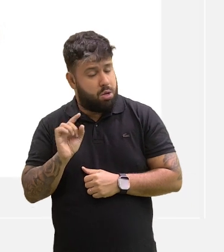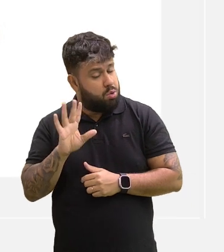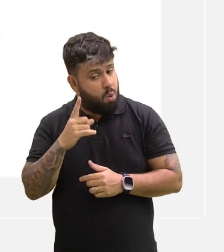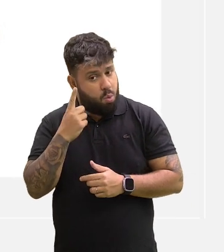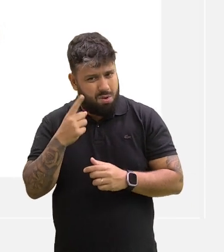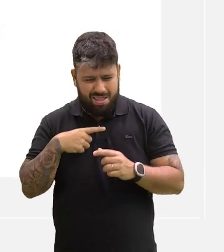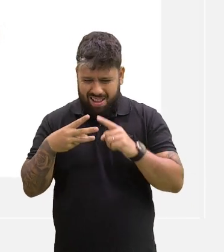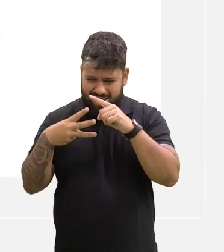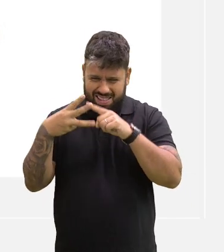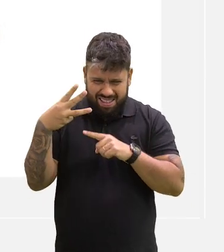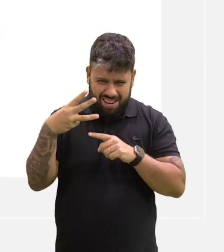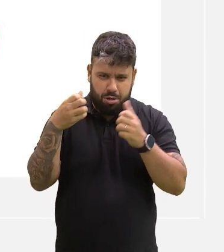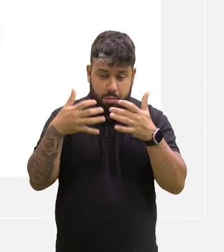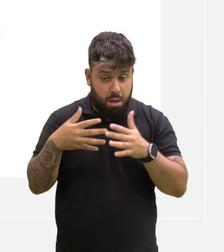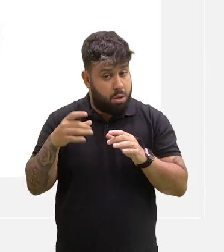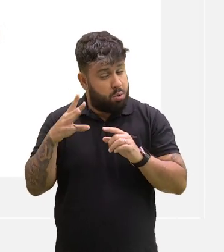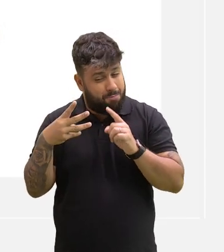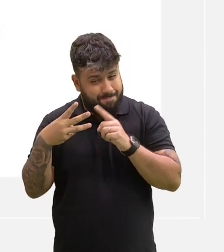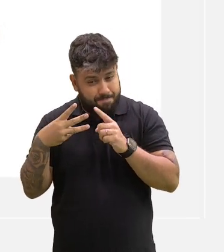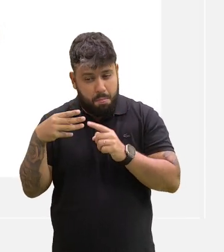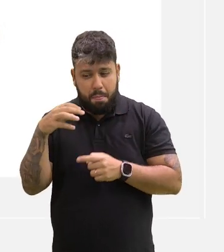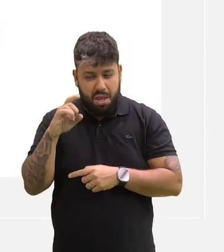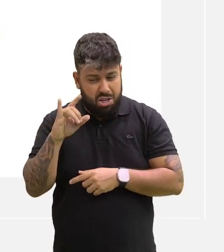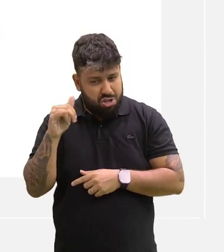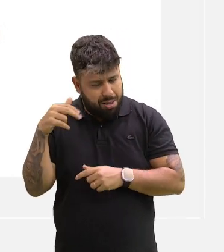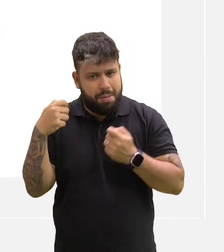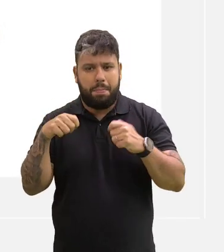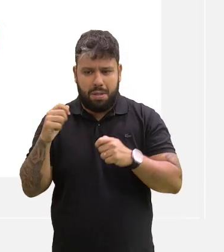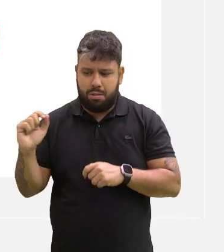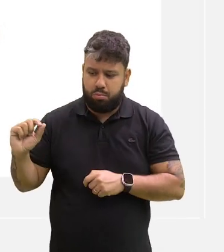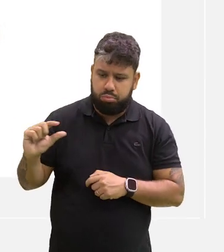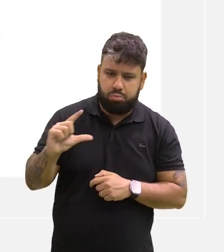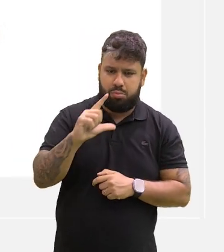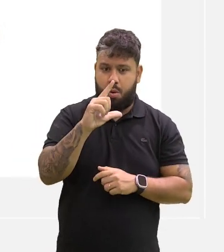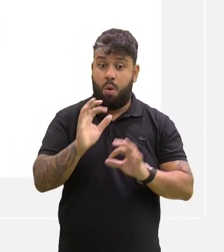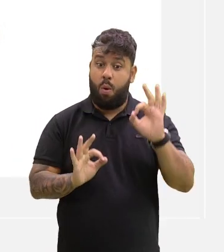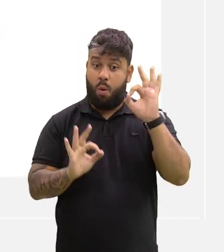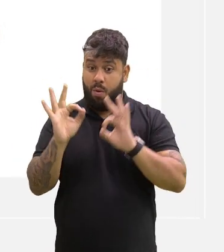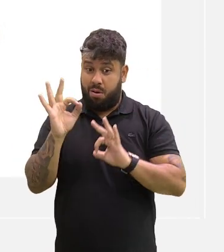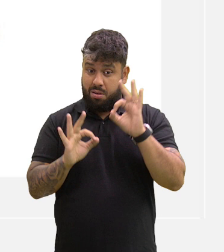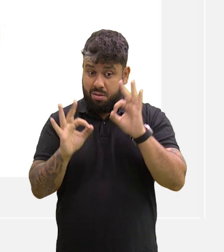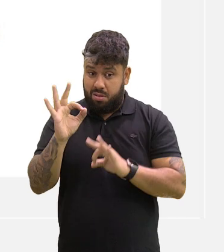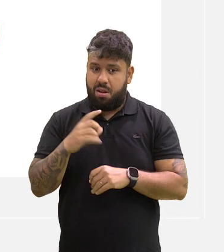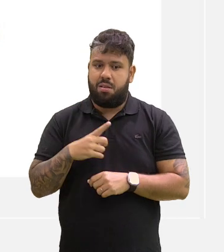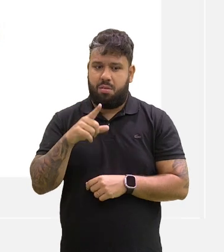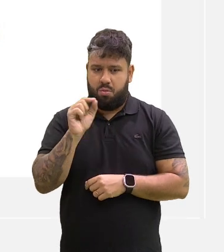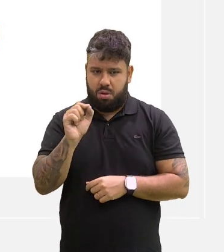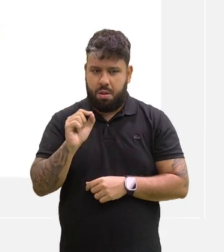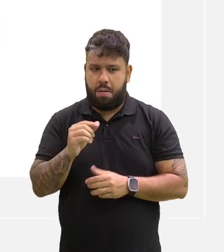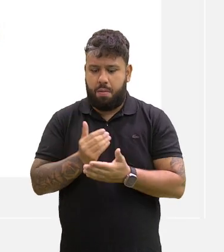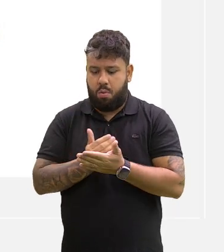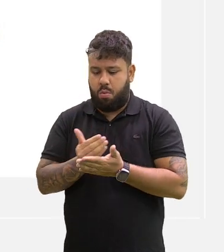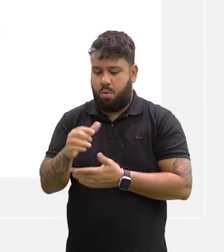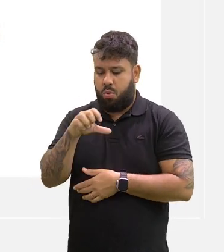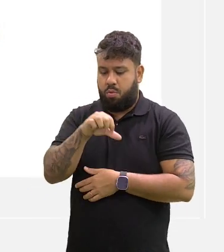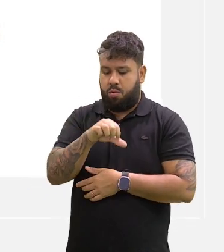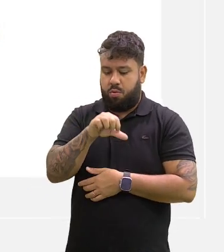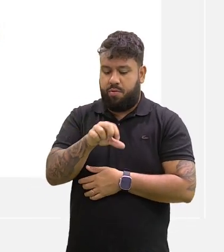representação desses dados em rol é a mediana, ok? Então, organizando em rol, nós temos 995, que é o